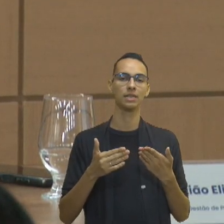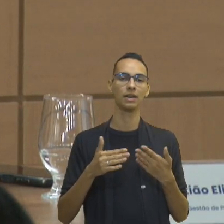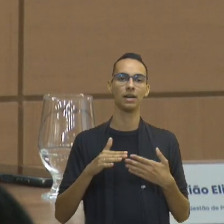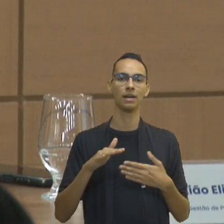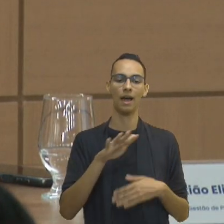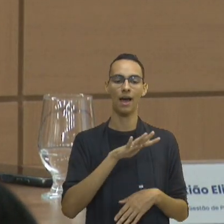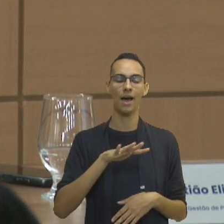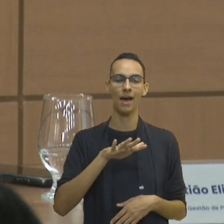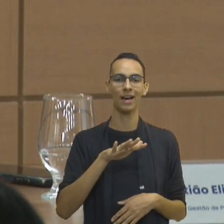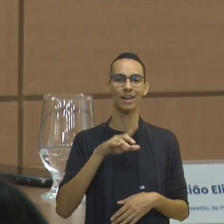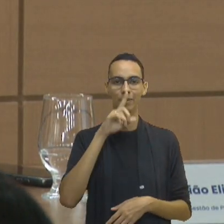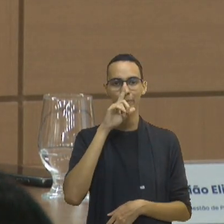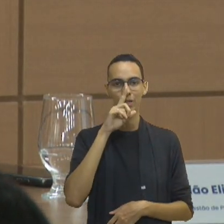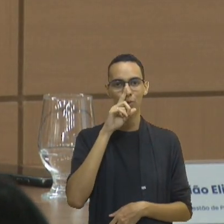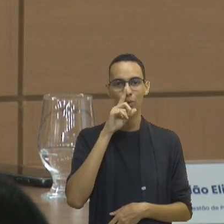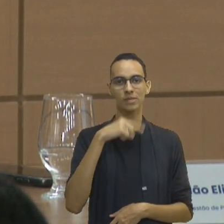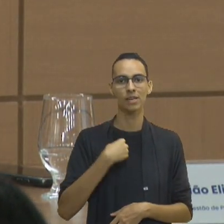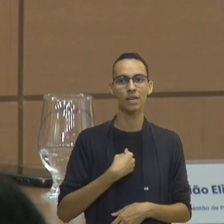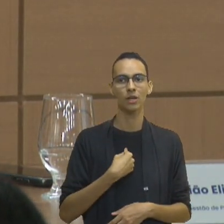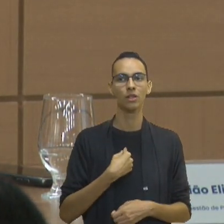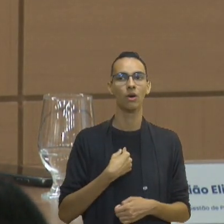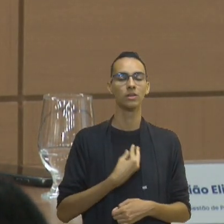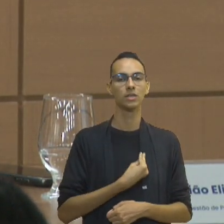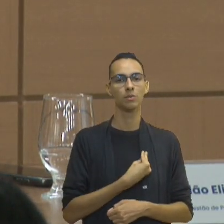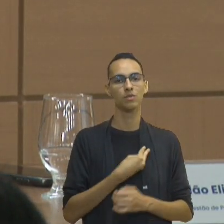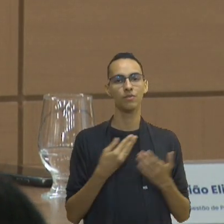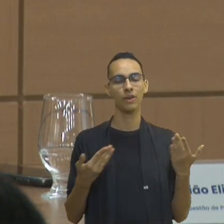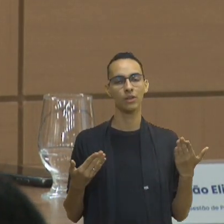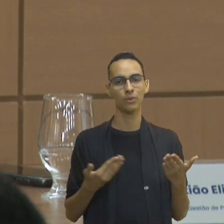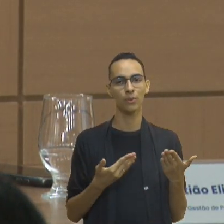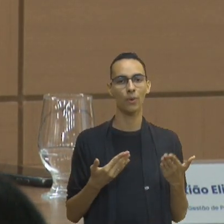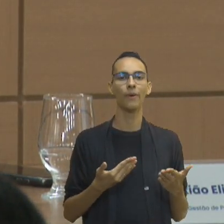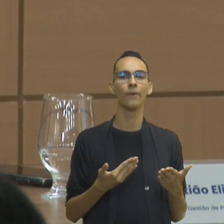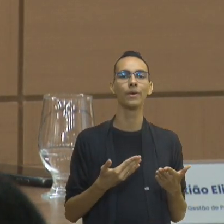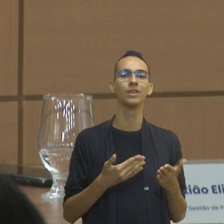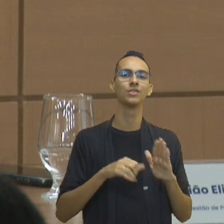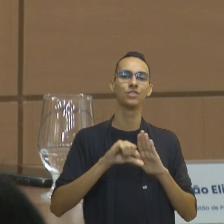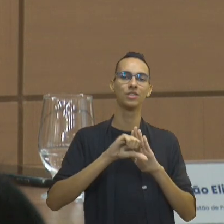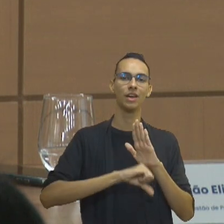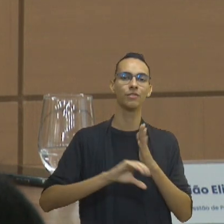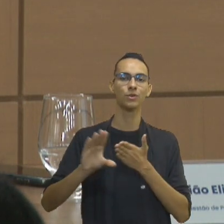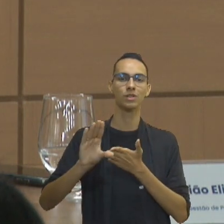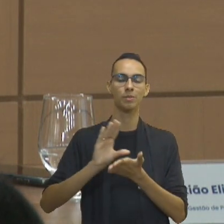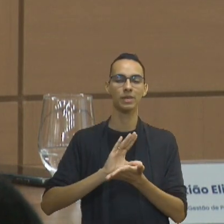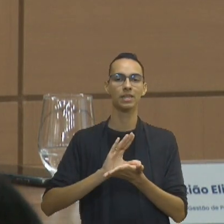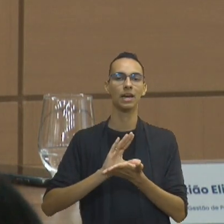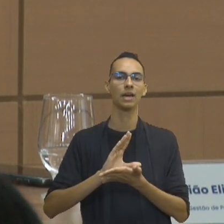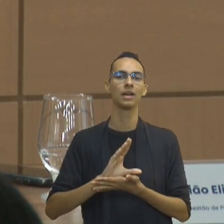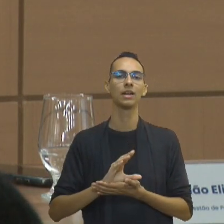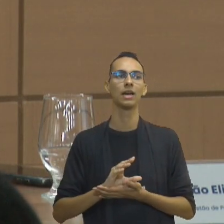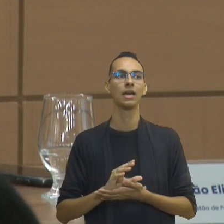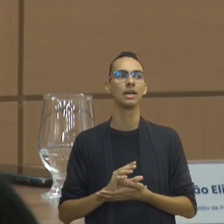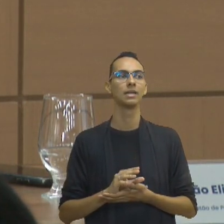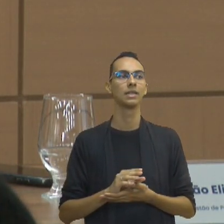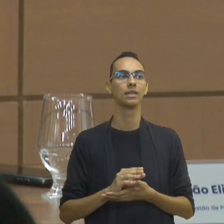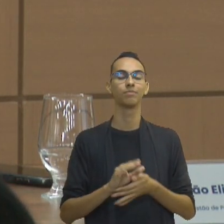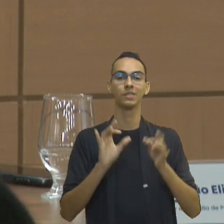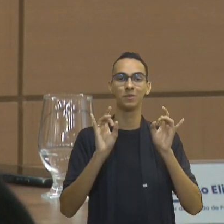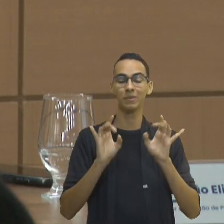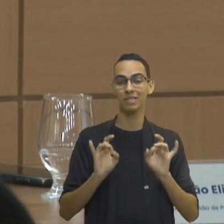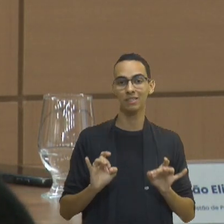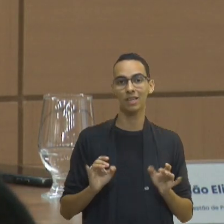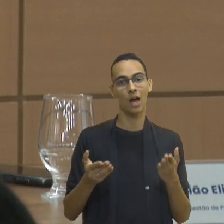né, de déficit orçamentário, que de maneira muito especial atinge esse ano